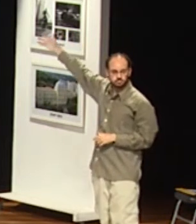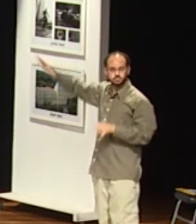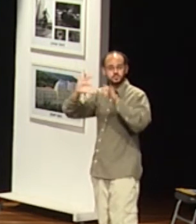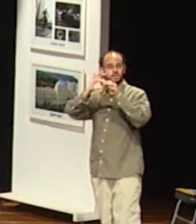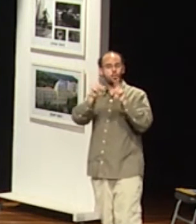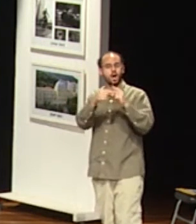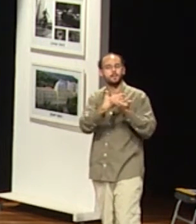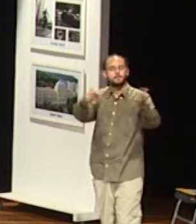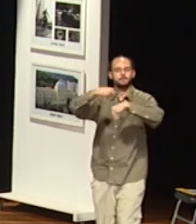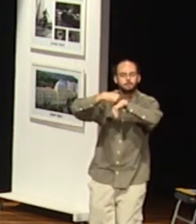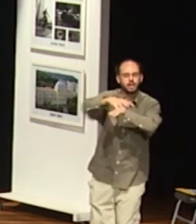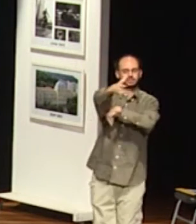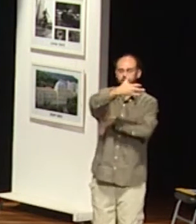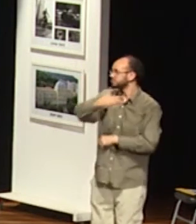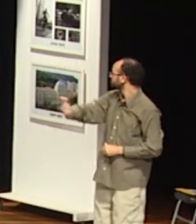consciência.